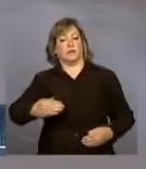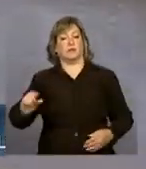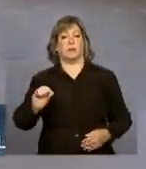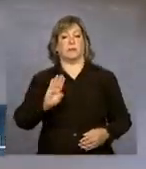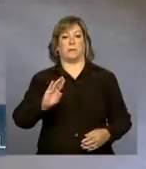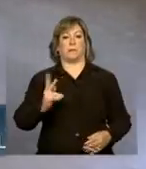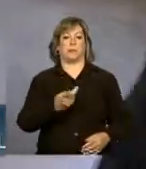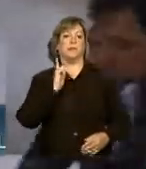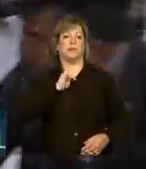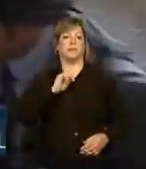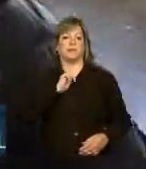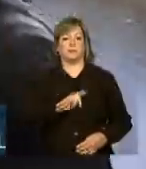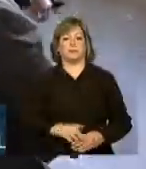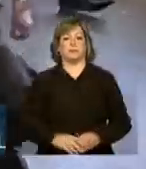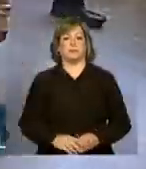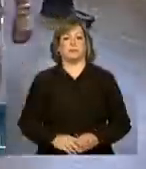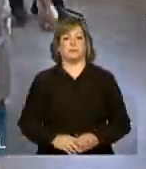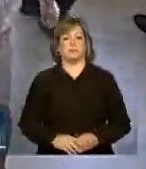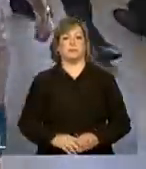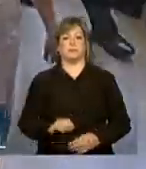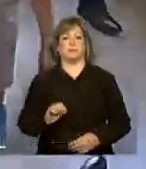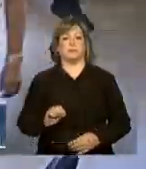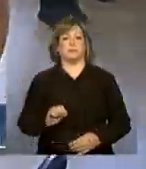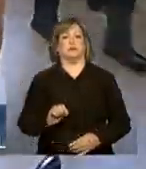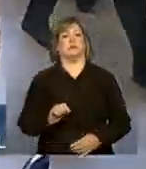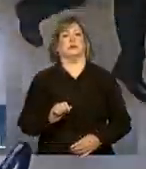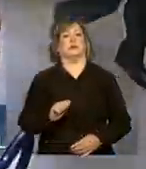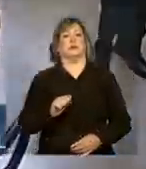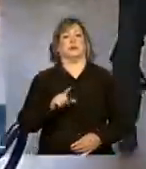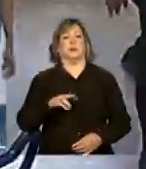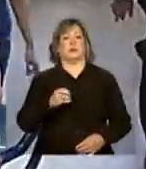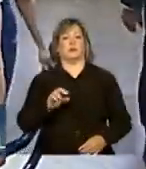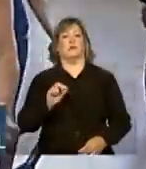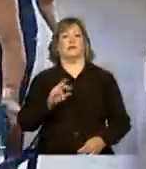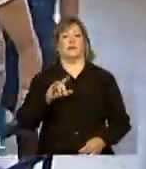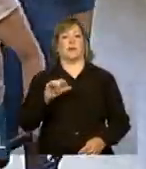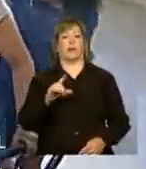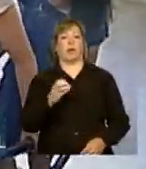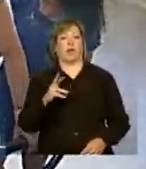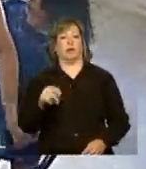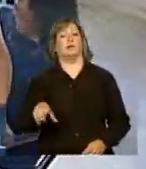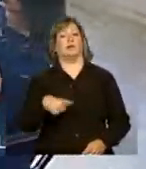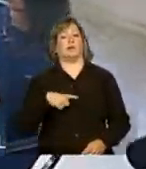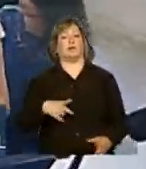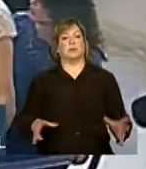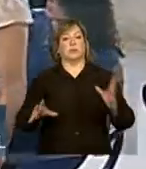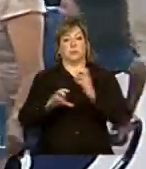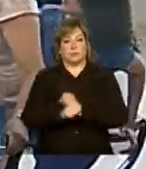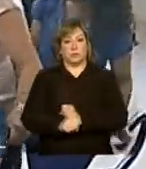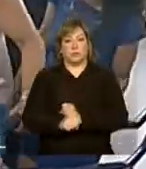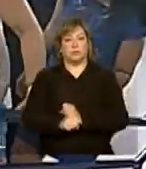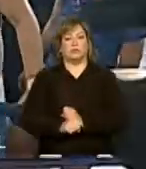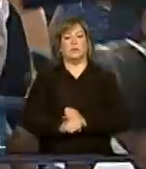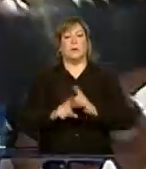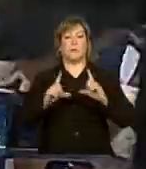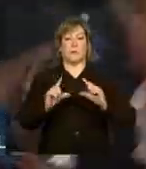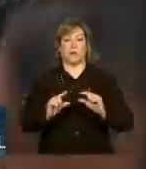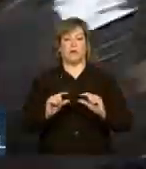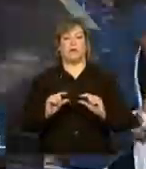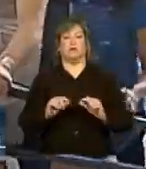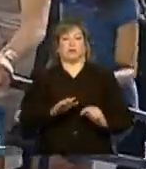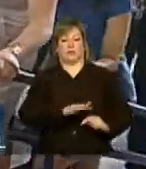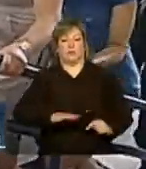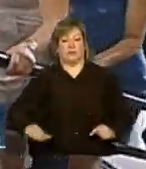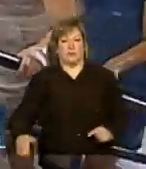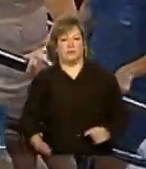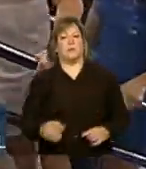Horizonte. A UMEI Vila Clóris possui um número reduzido de alunos nas turmas para